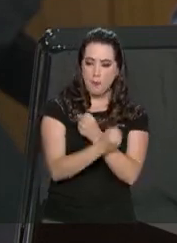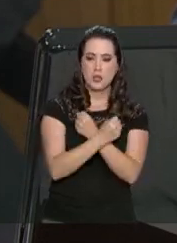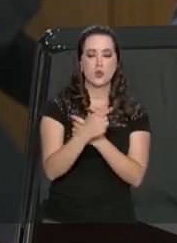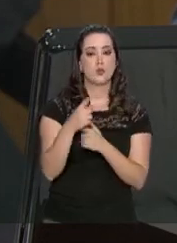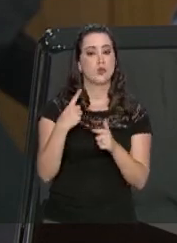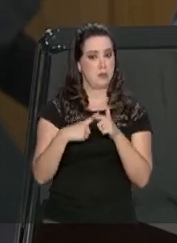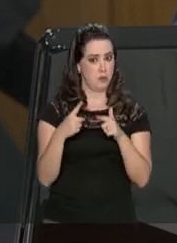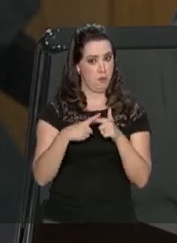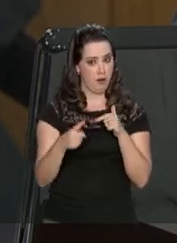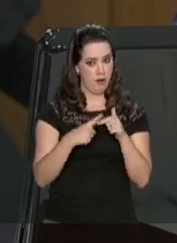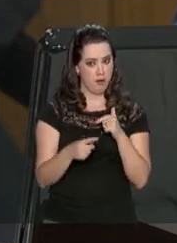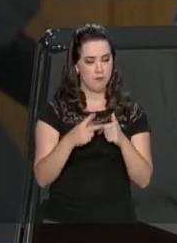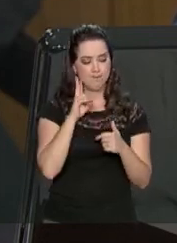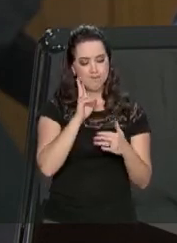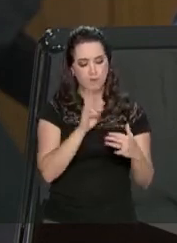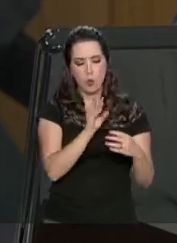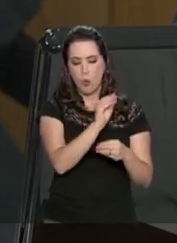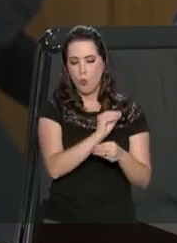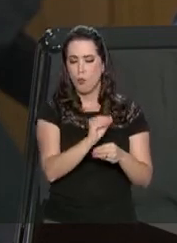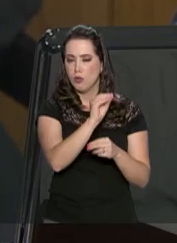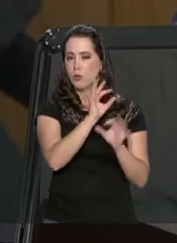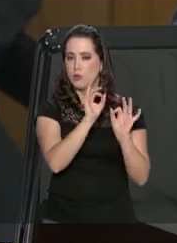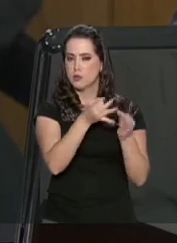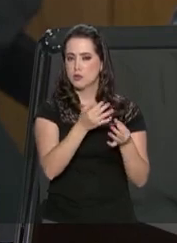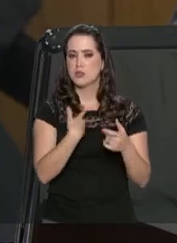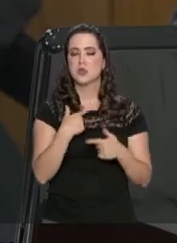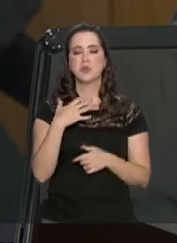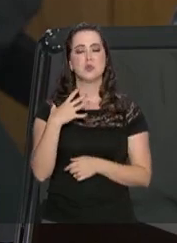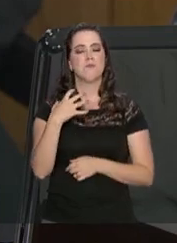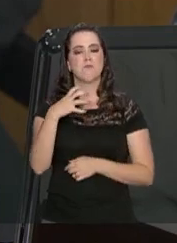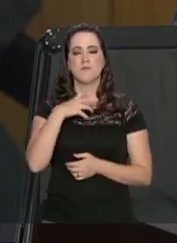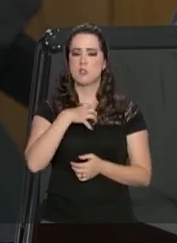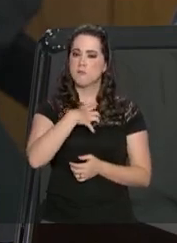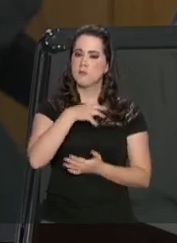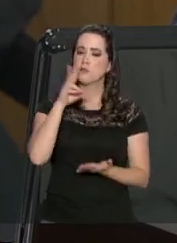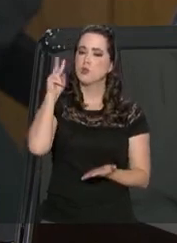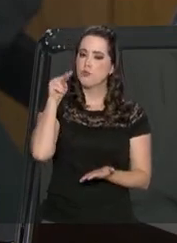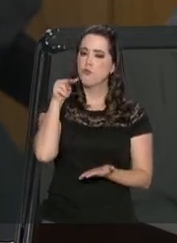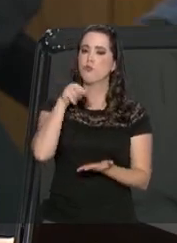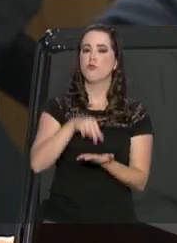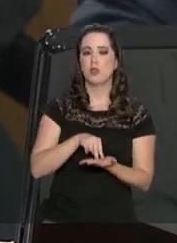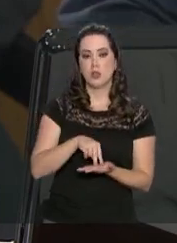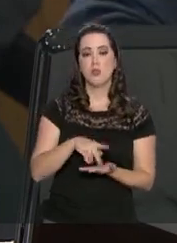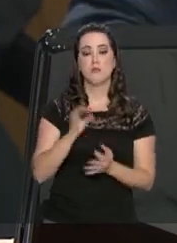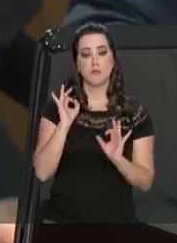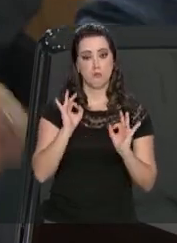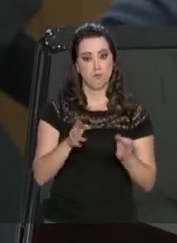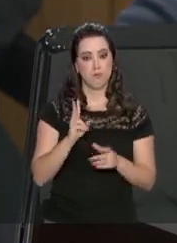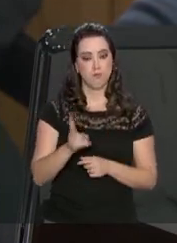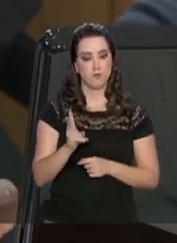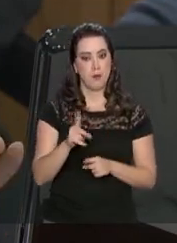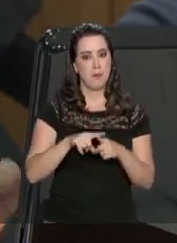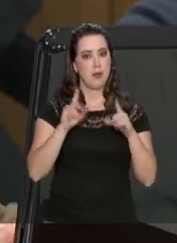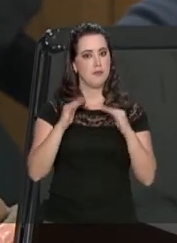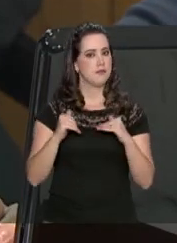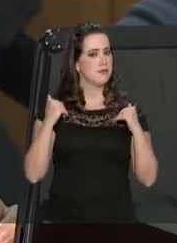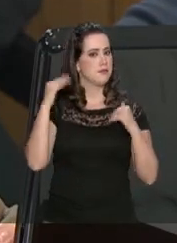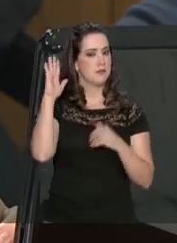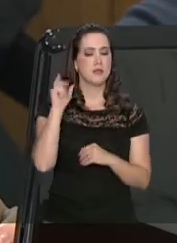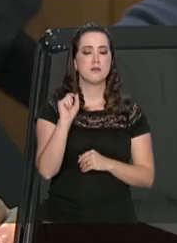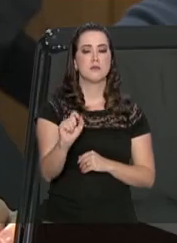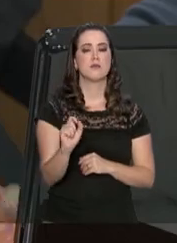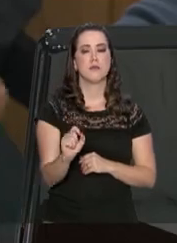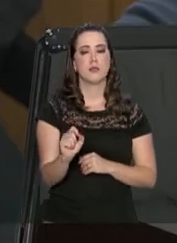desafio de modo deste mito de modo firme de modo preciso mas acima de tudo